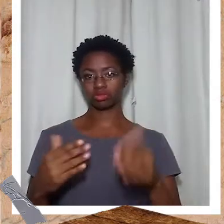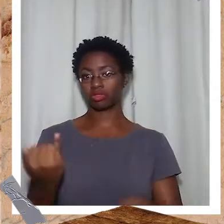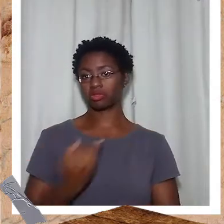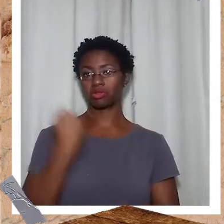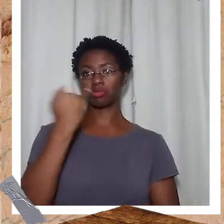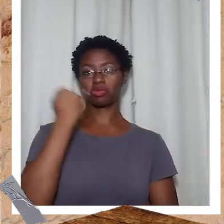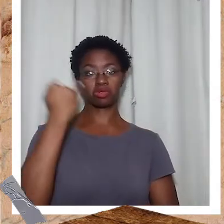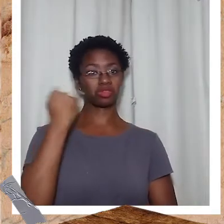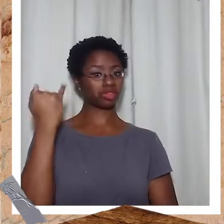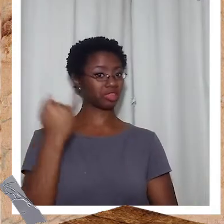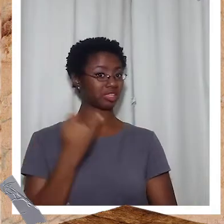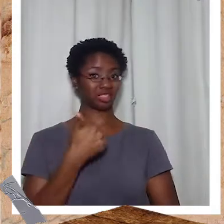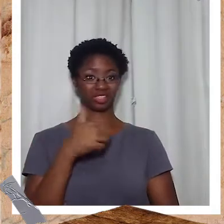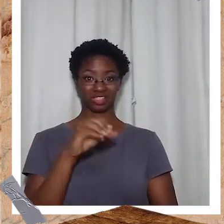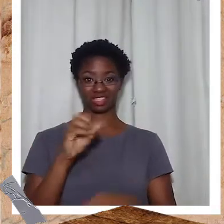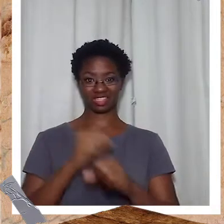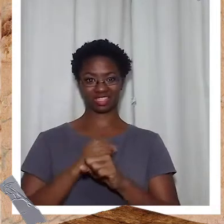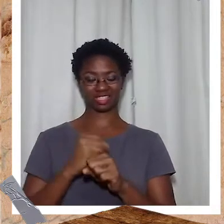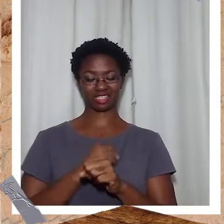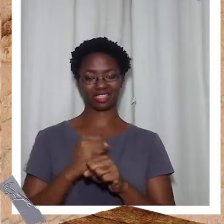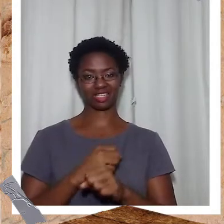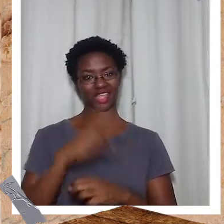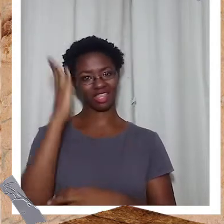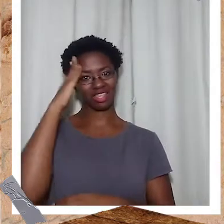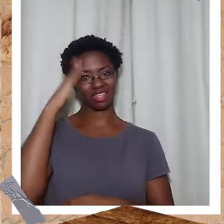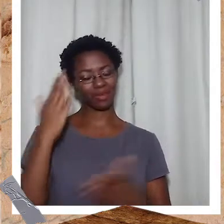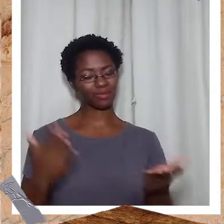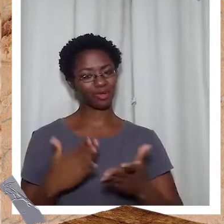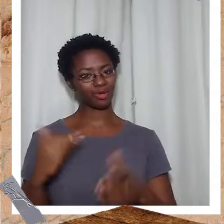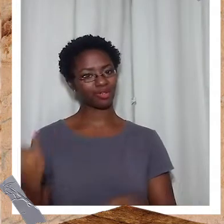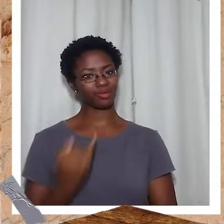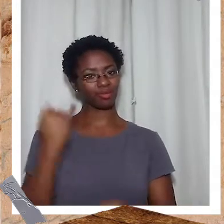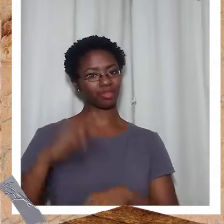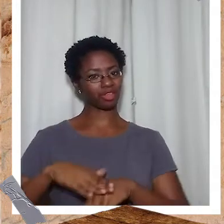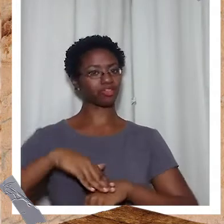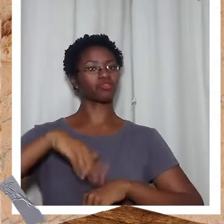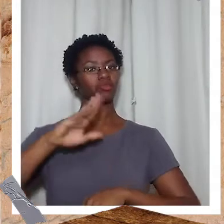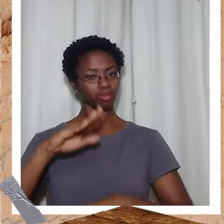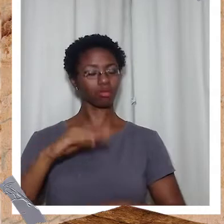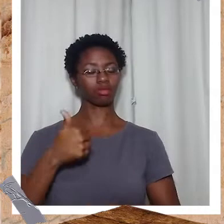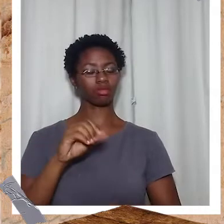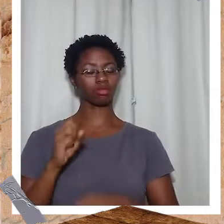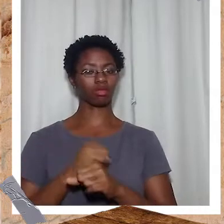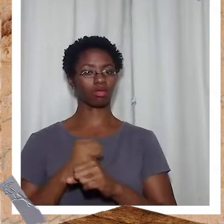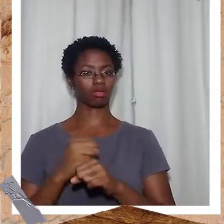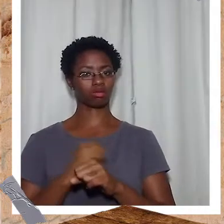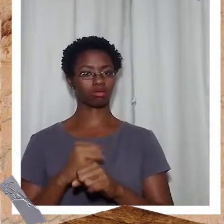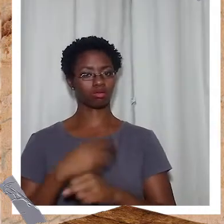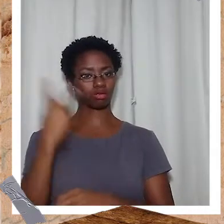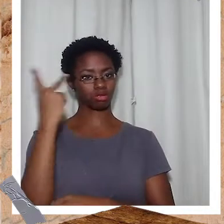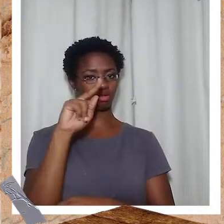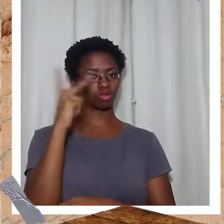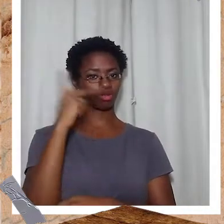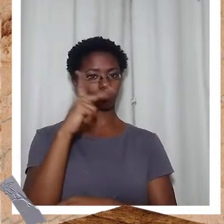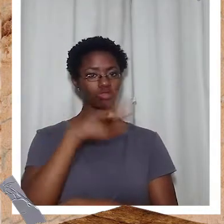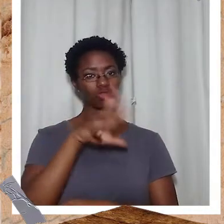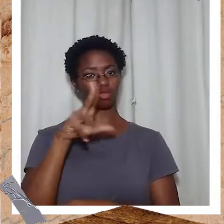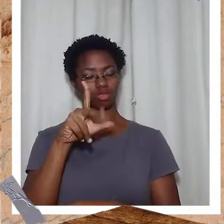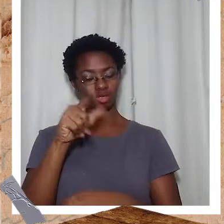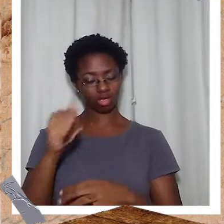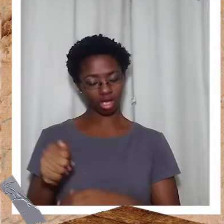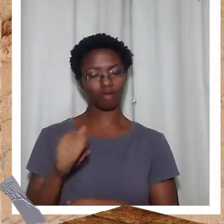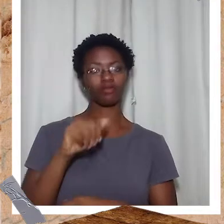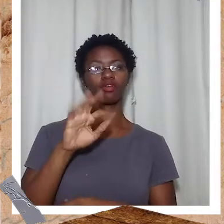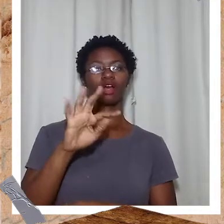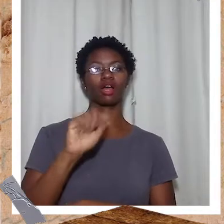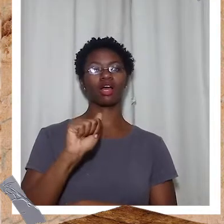Ela hoje já é considerada uma das mais importantes exposições da década, chamada Histórias Afroatlânticas, no MASP